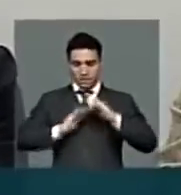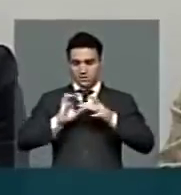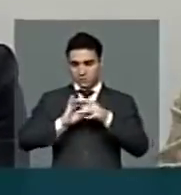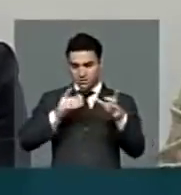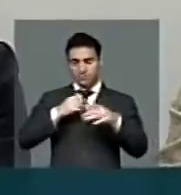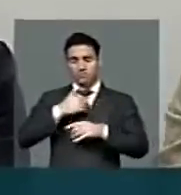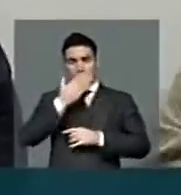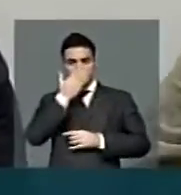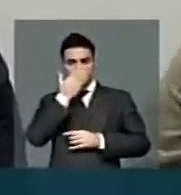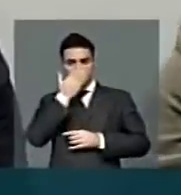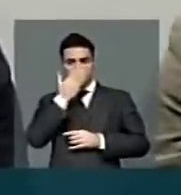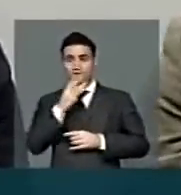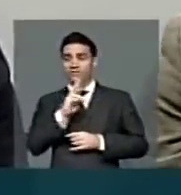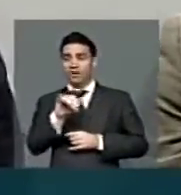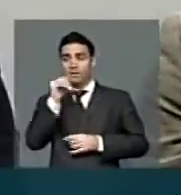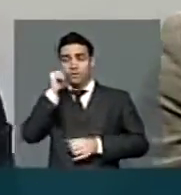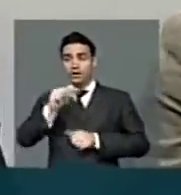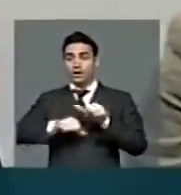prostituição.